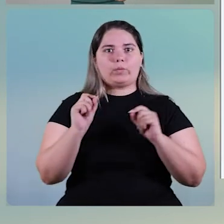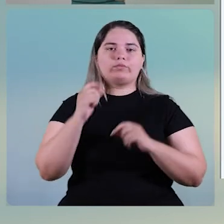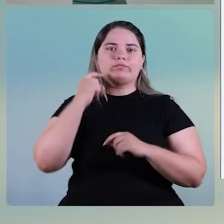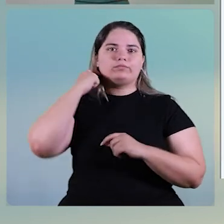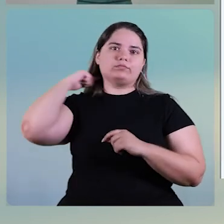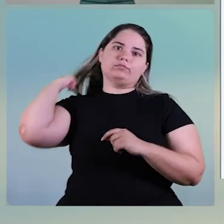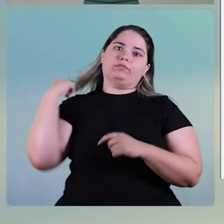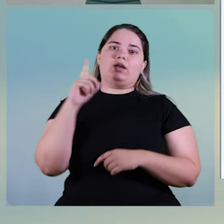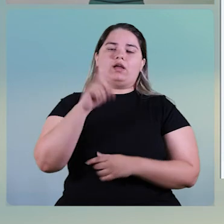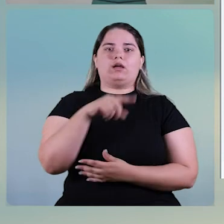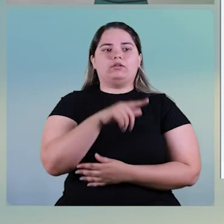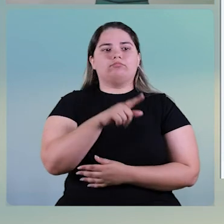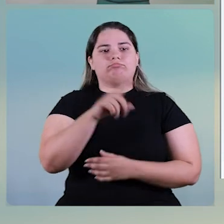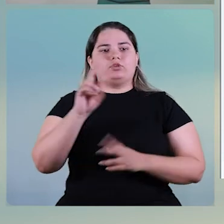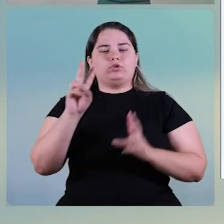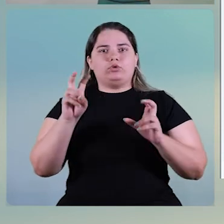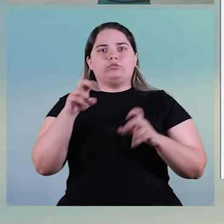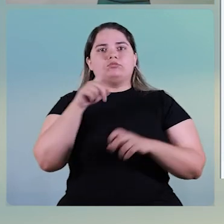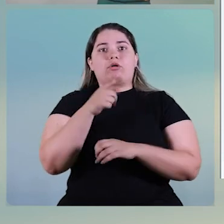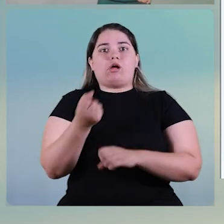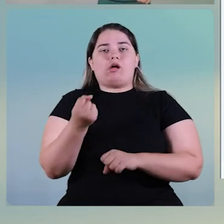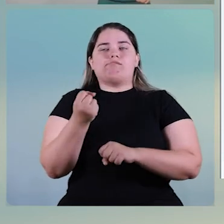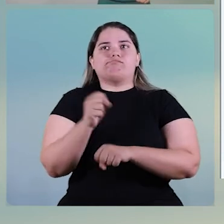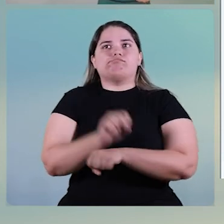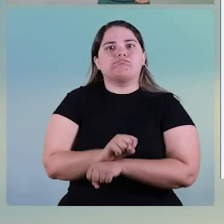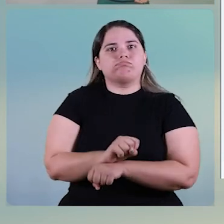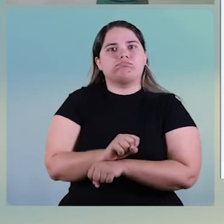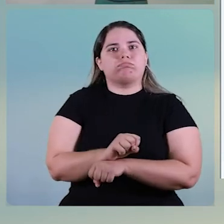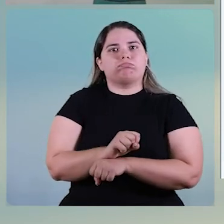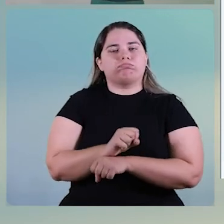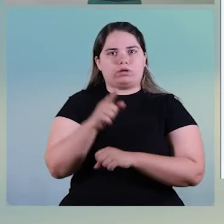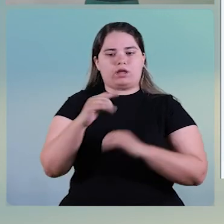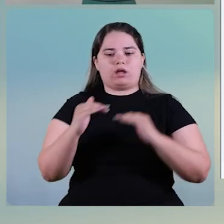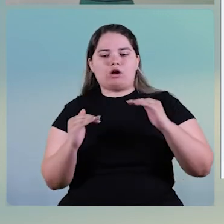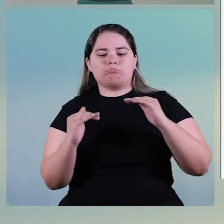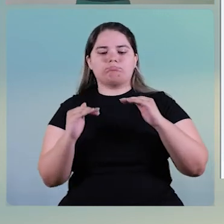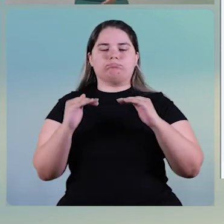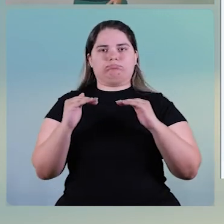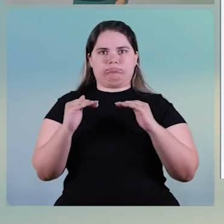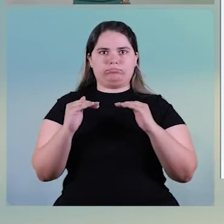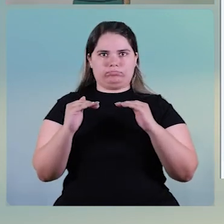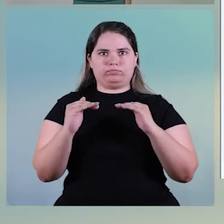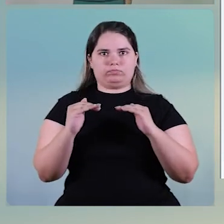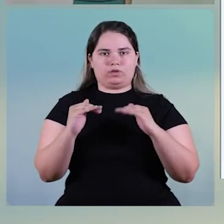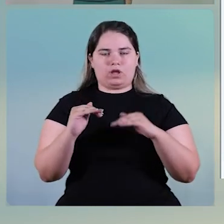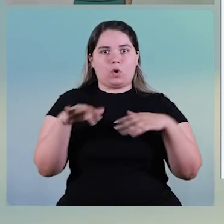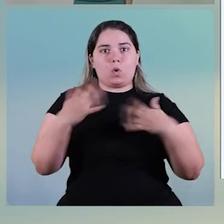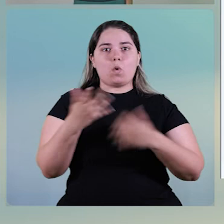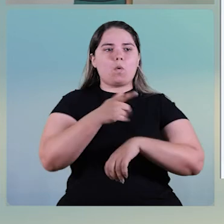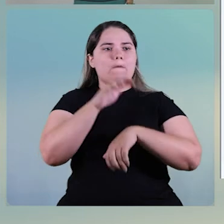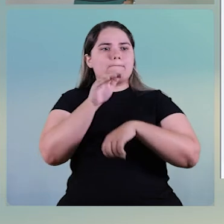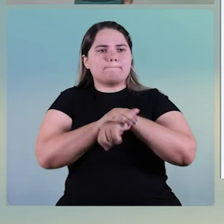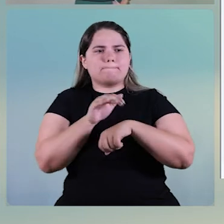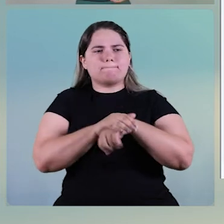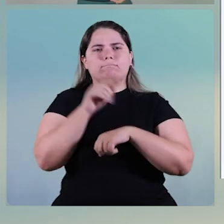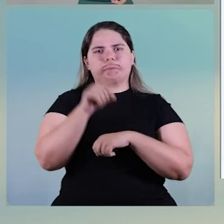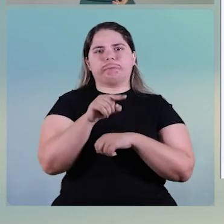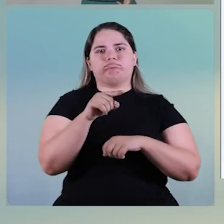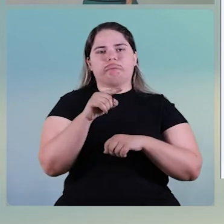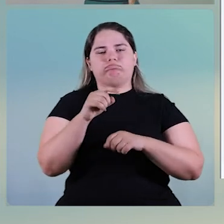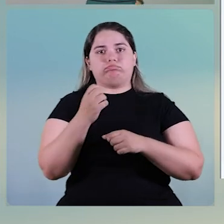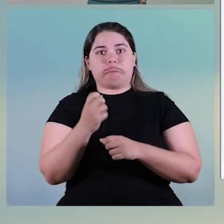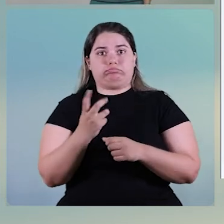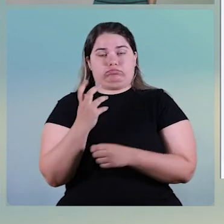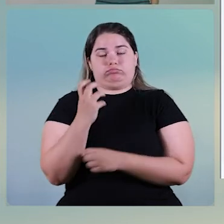aula, que é a parte de equilíbrio, a estática, né? Momento de uma força. O momento de uma